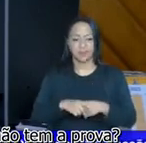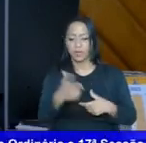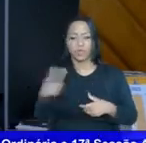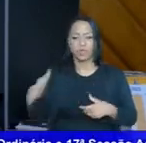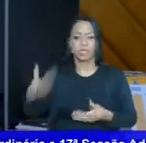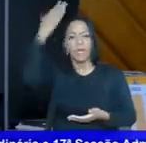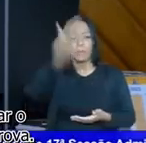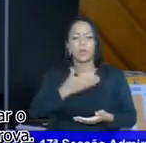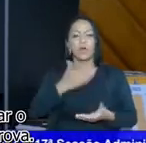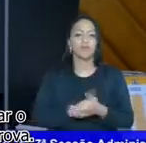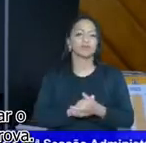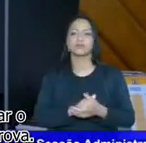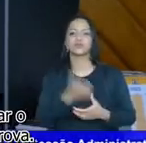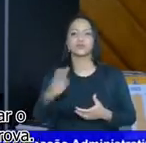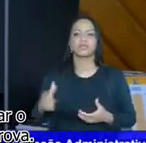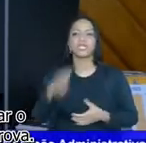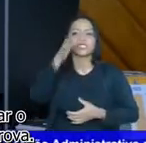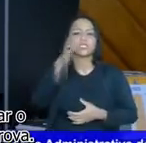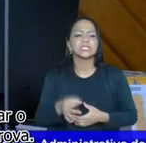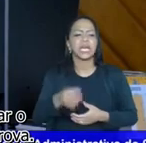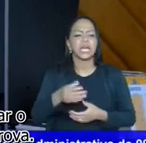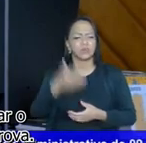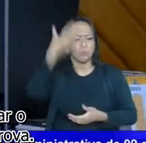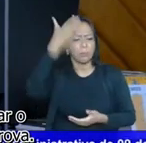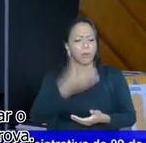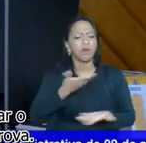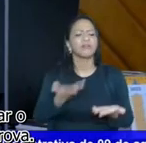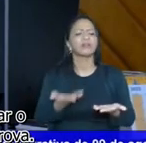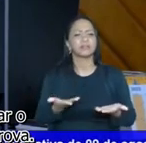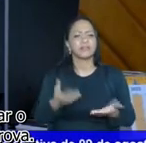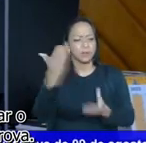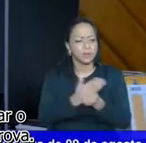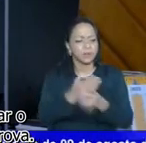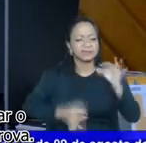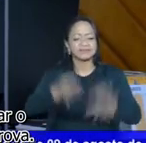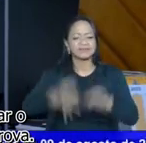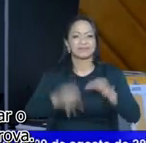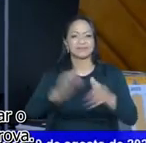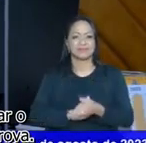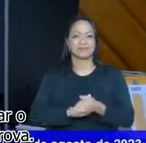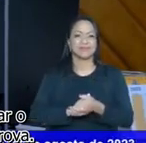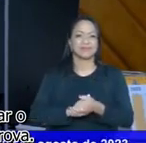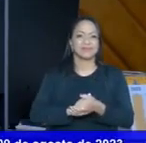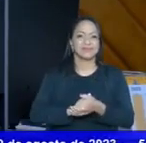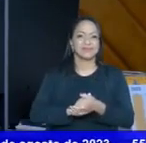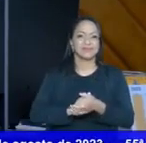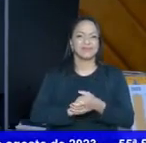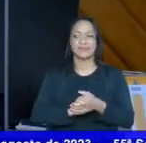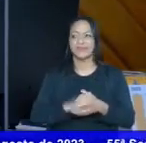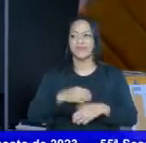tem a prova? Quando ele não está convencido da prova para julgar o processo? Ele julga com a distribuição de ônus da